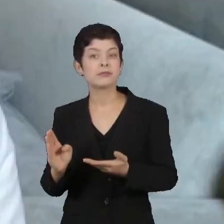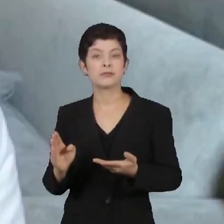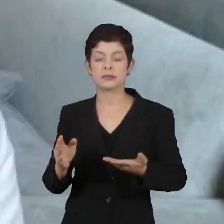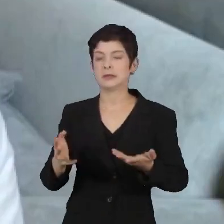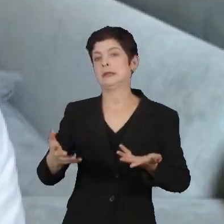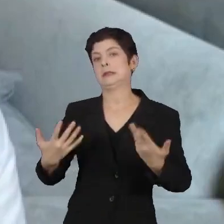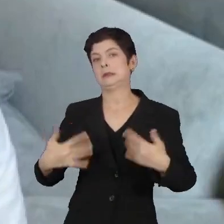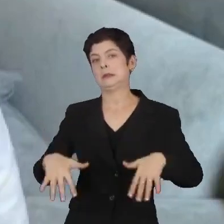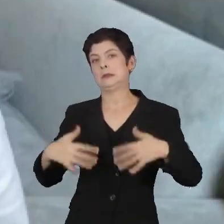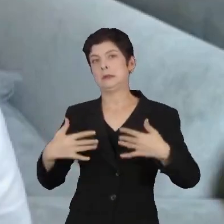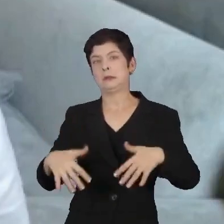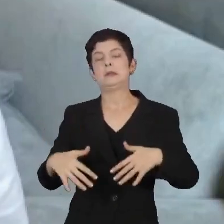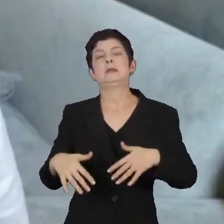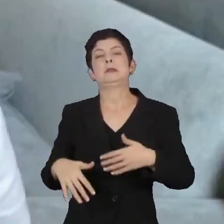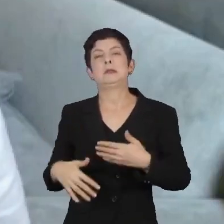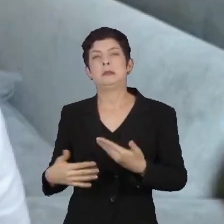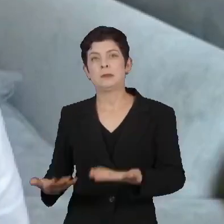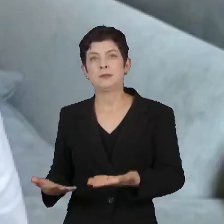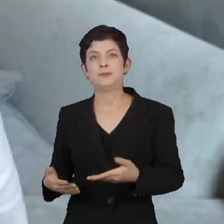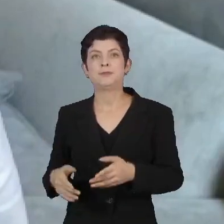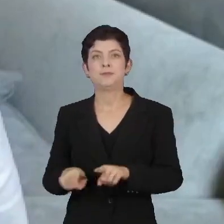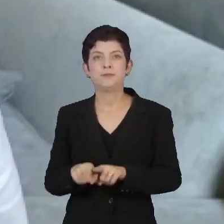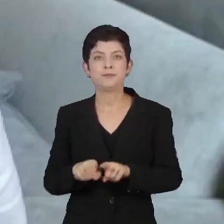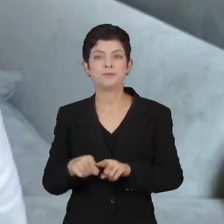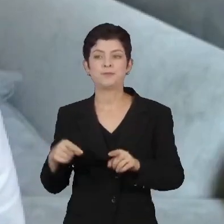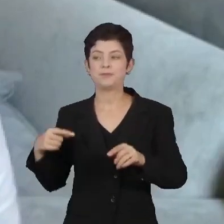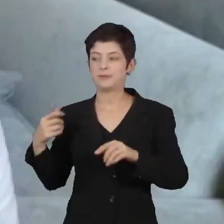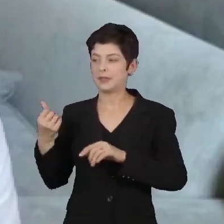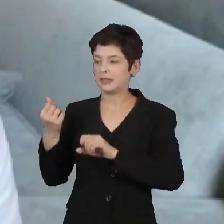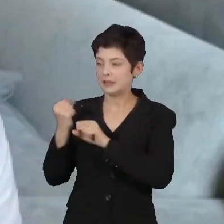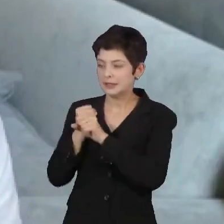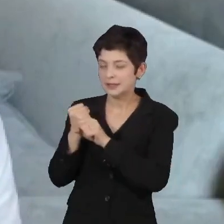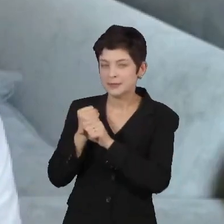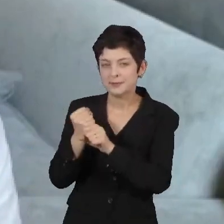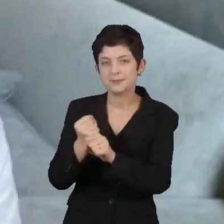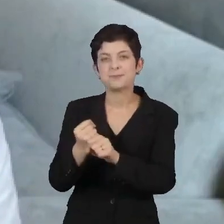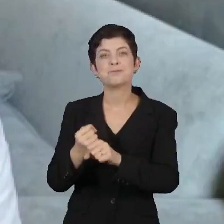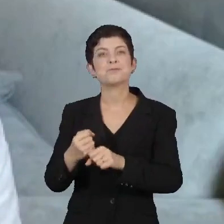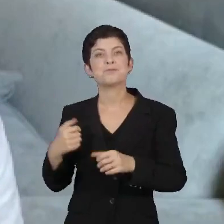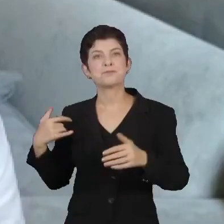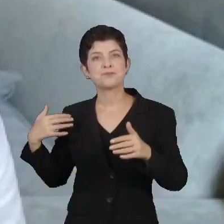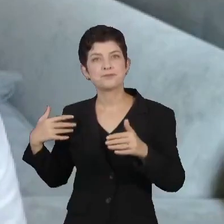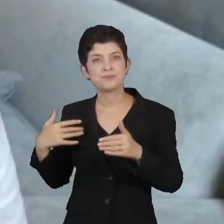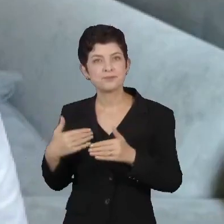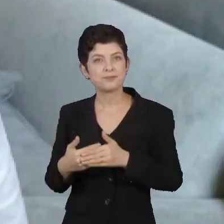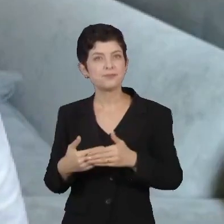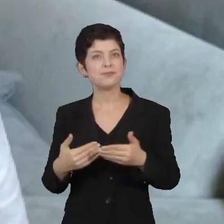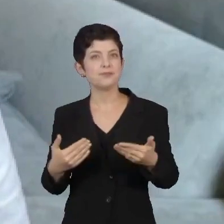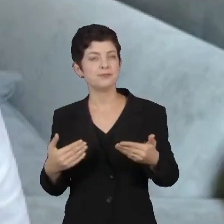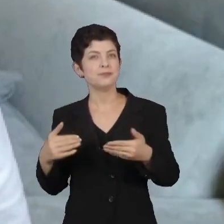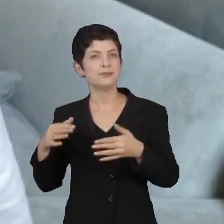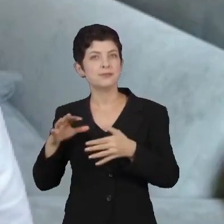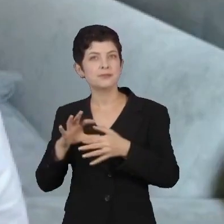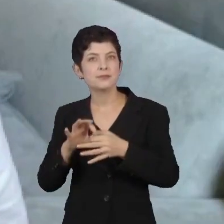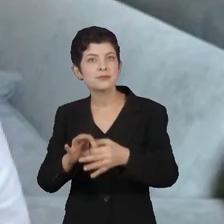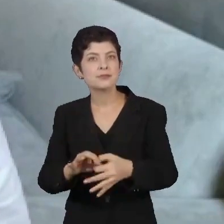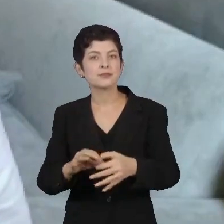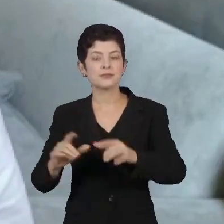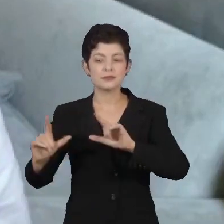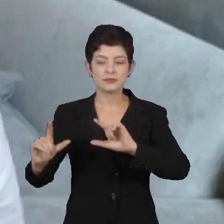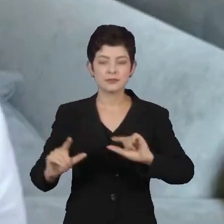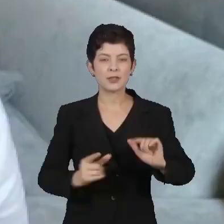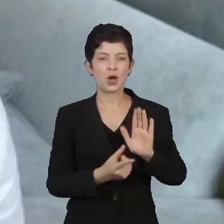desapercebido, mas também pegando aí os últimos 6 anos, a gente tem vindo num contexto de redução